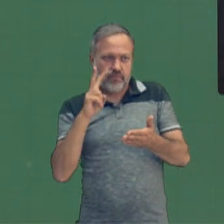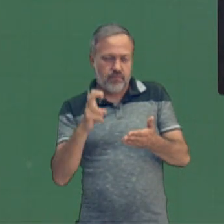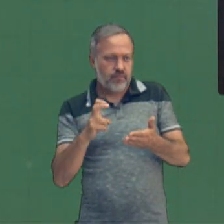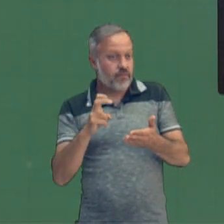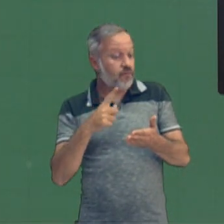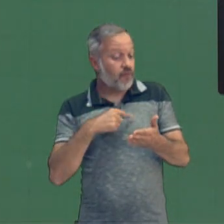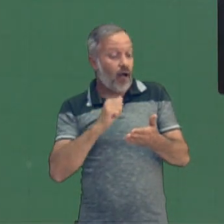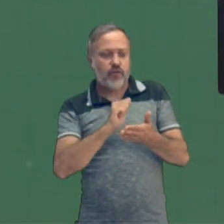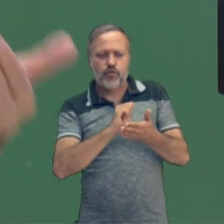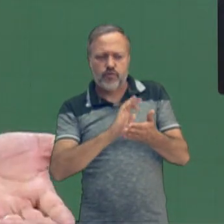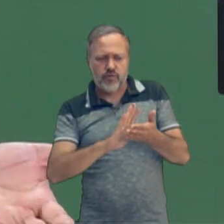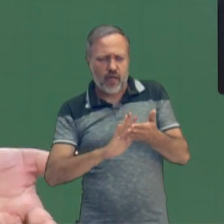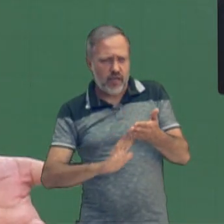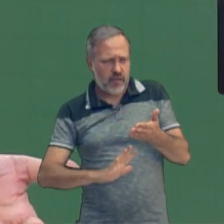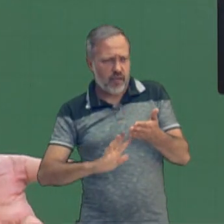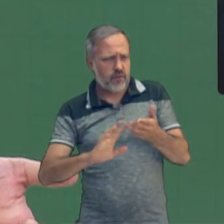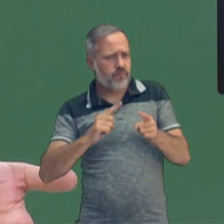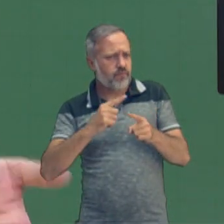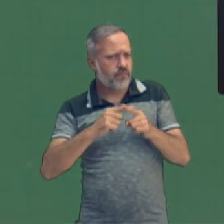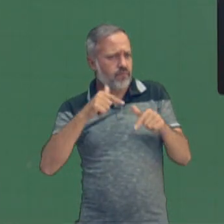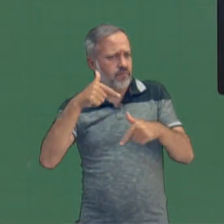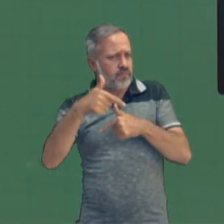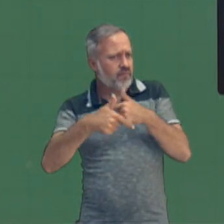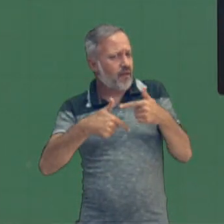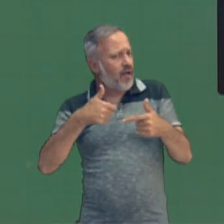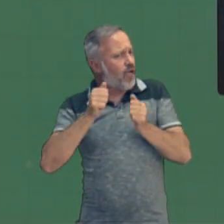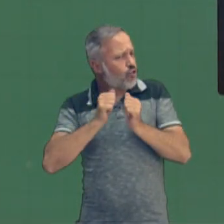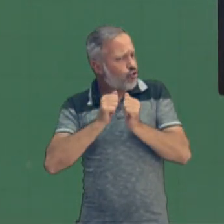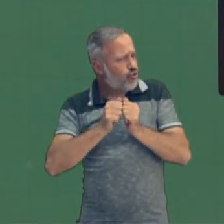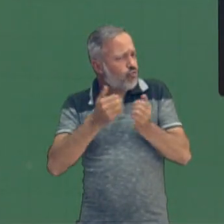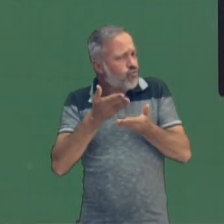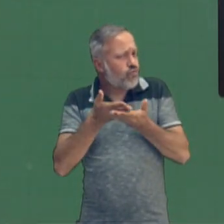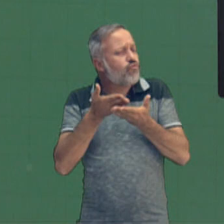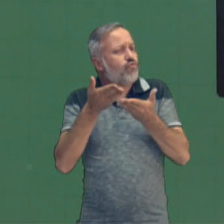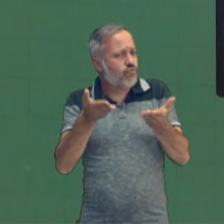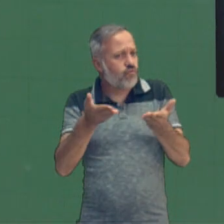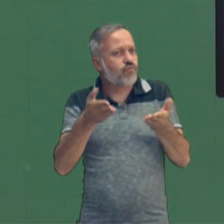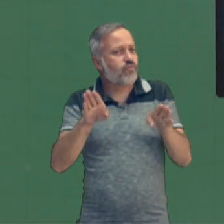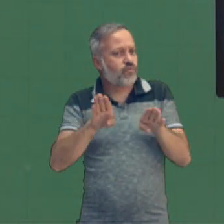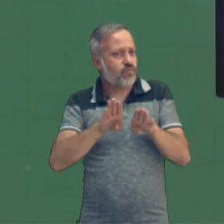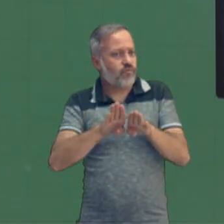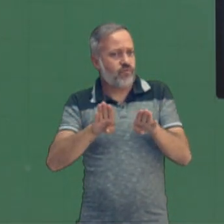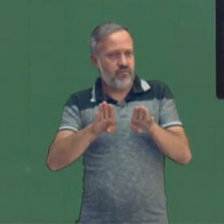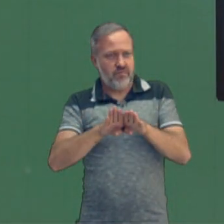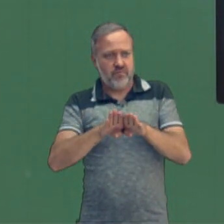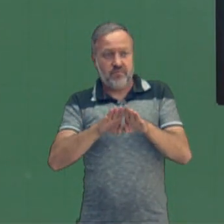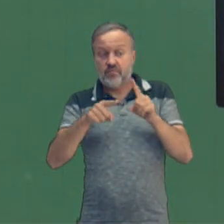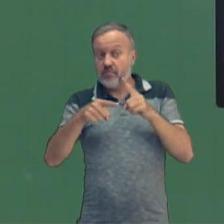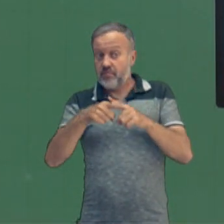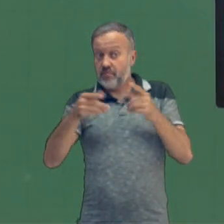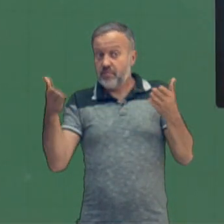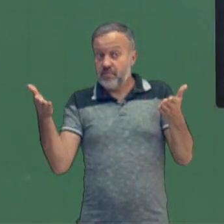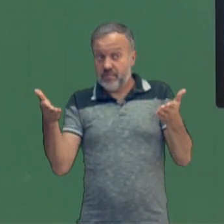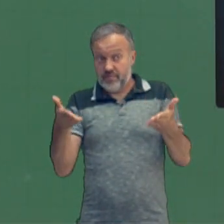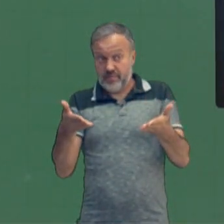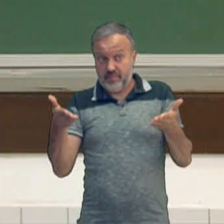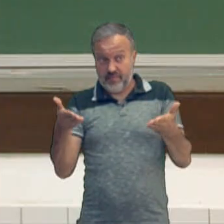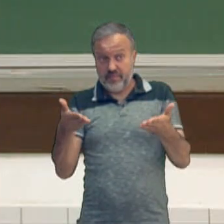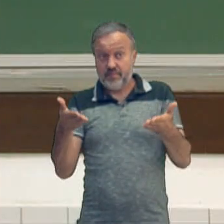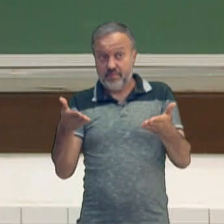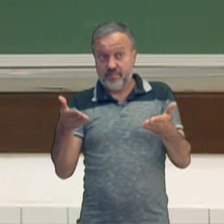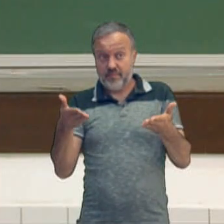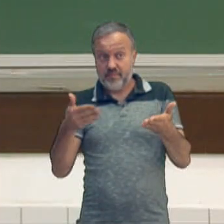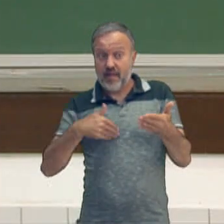as atividades que vamos fazer no decorrer da aula, como também as reflexões que eu vou propor aqui durante